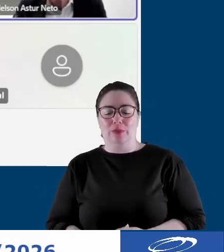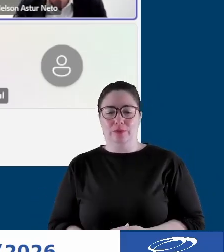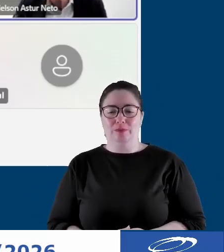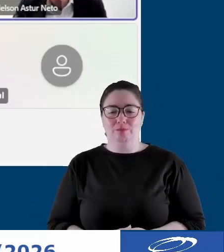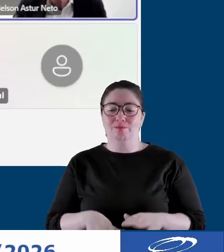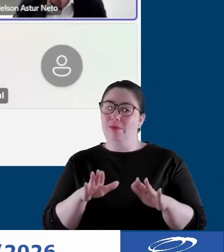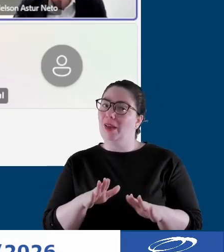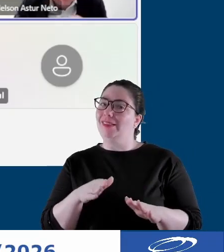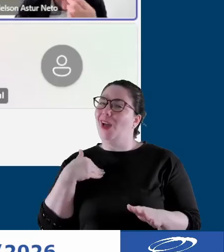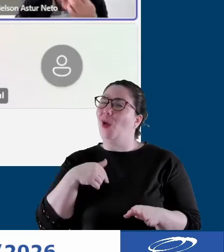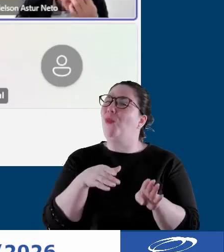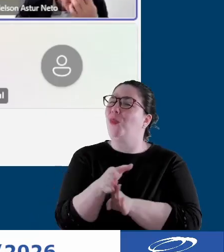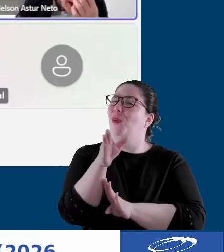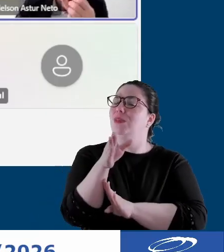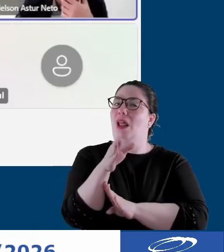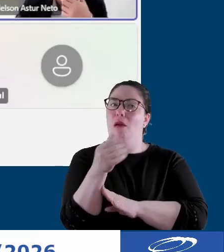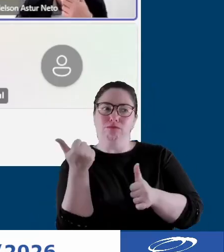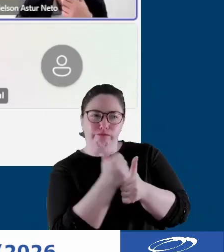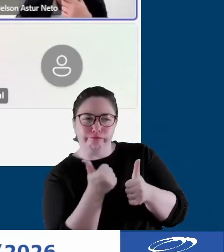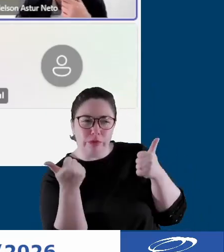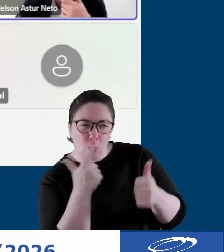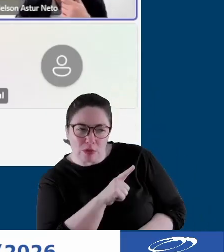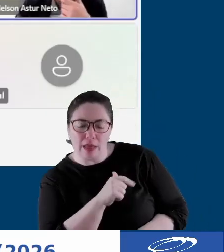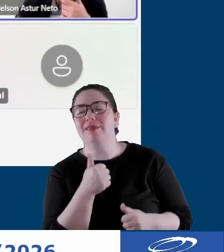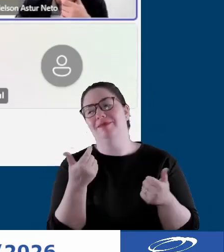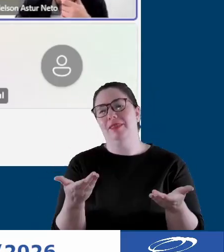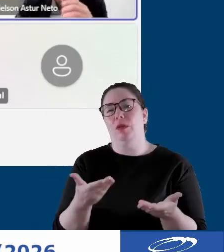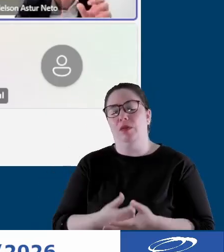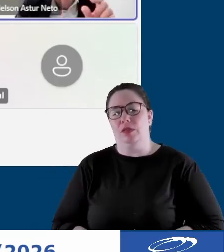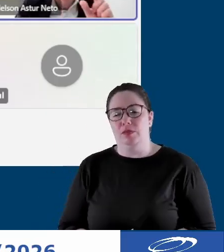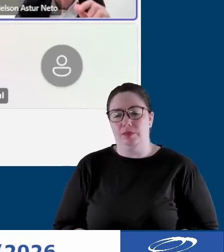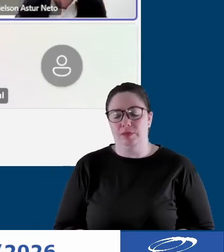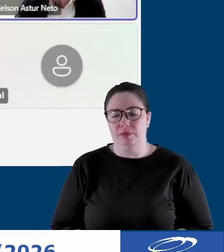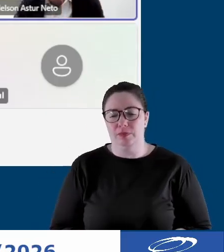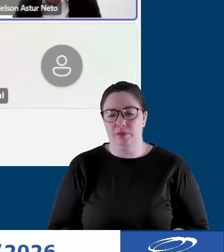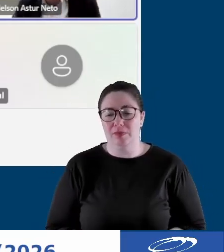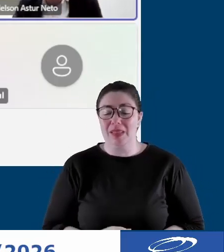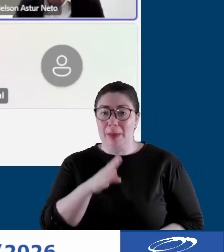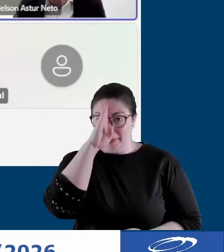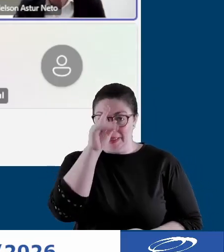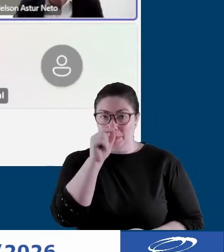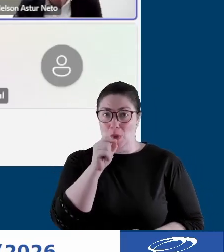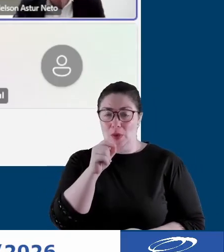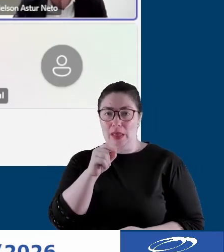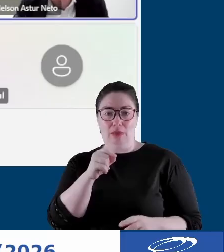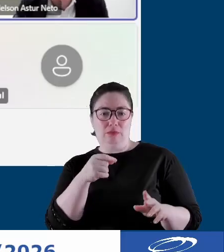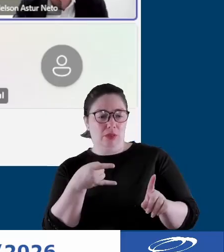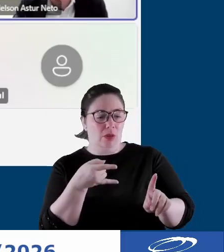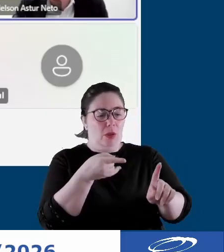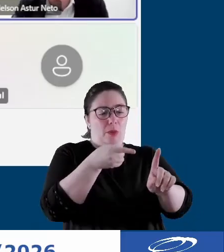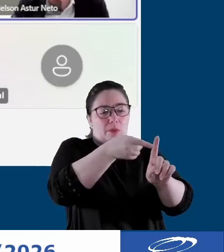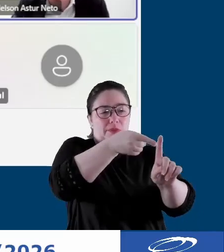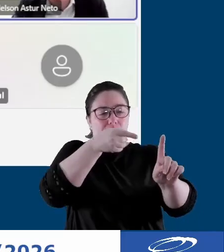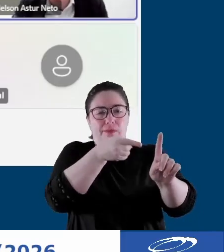trocar quando possível, principalmente os parafusos e hastes. A gente sabe que os implantes intersomáticos eles não